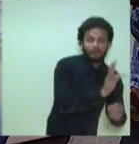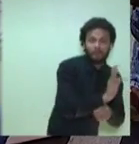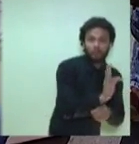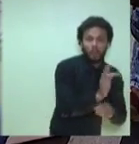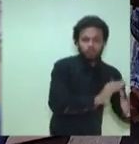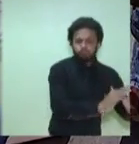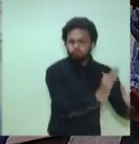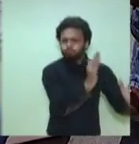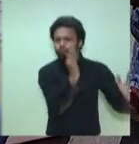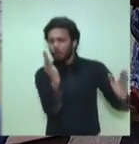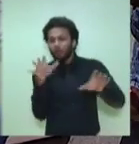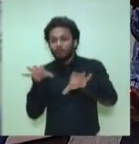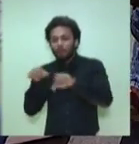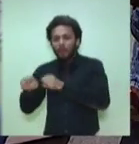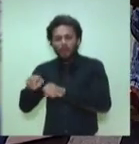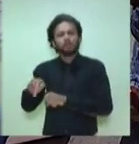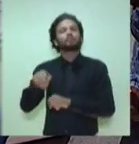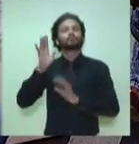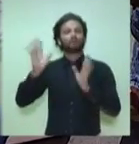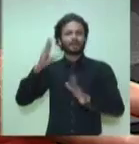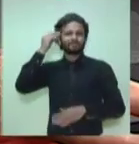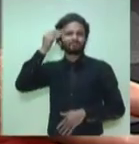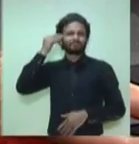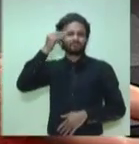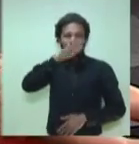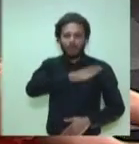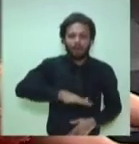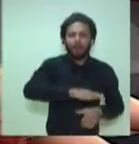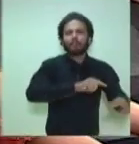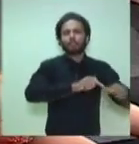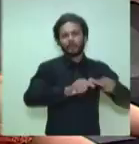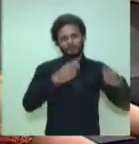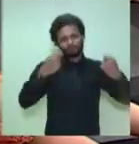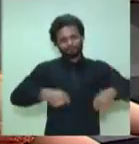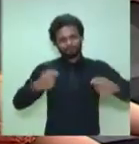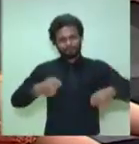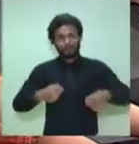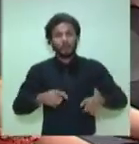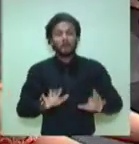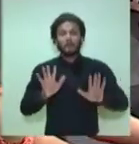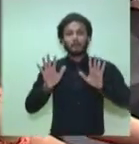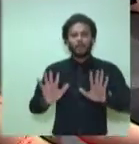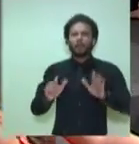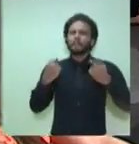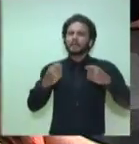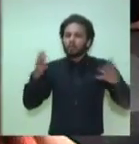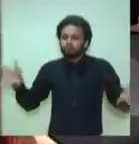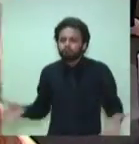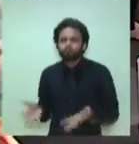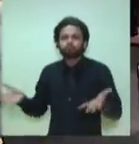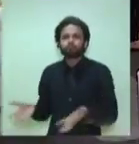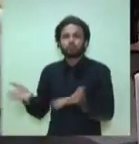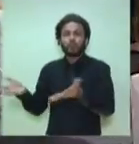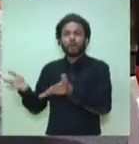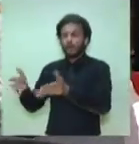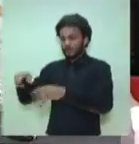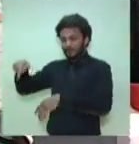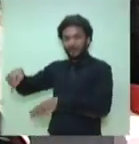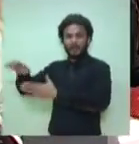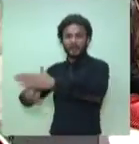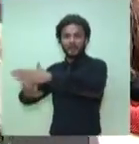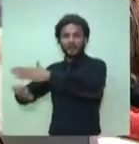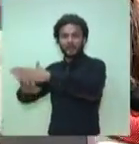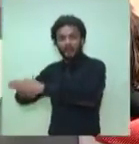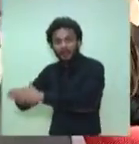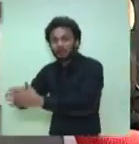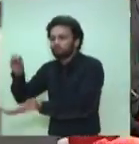universitário, para que você já saia com a experiência que o mercado exige. Por outro lado, precisamos estimular com incentivos fiscais empresas que topem